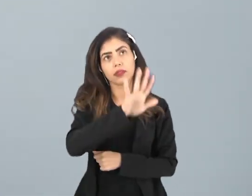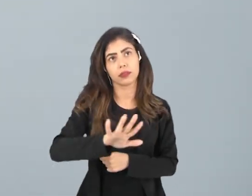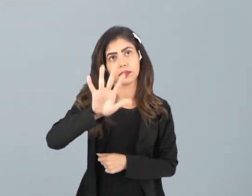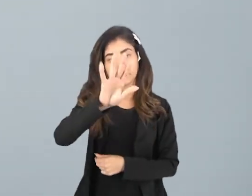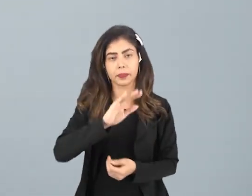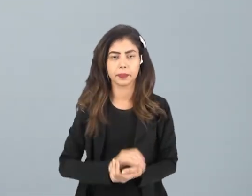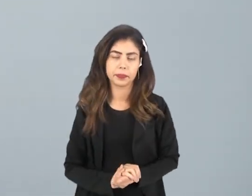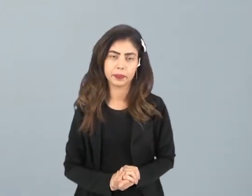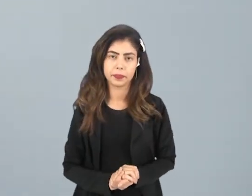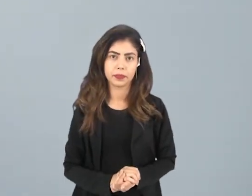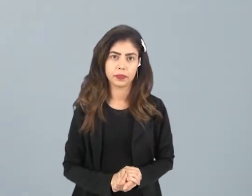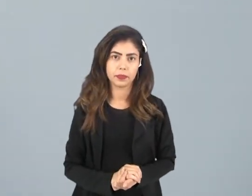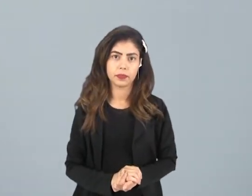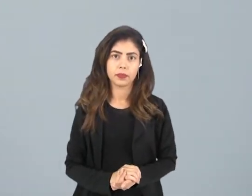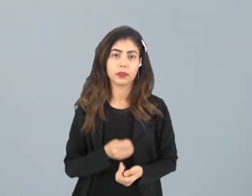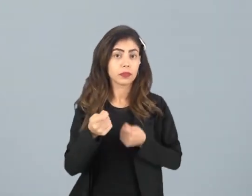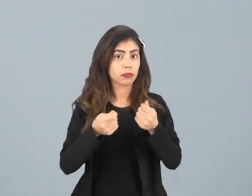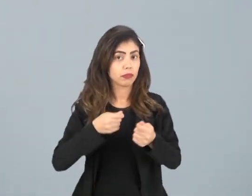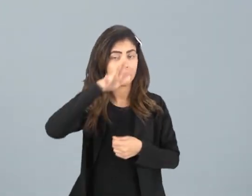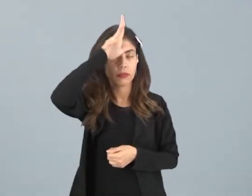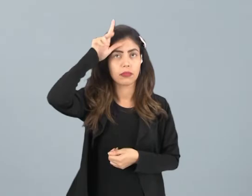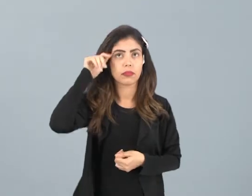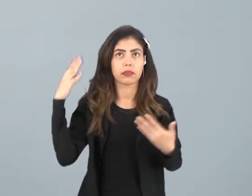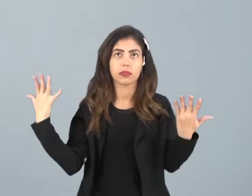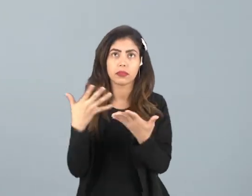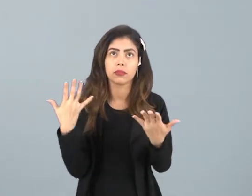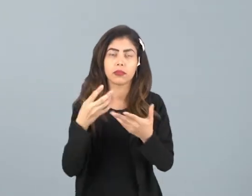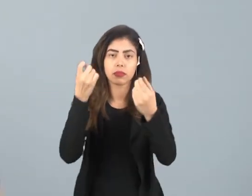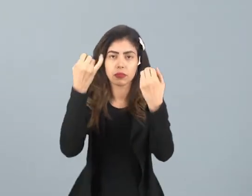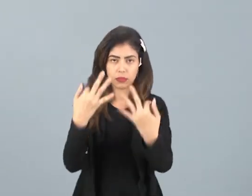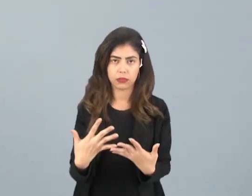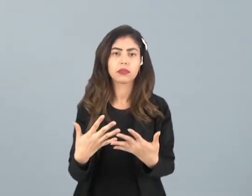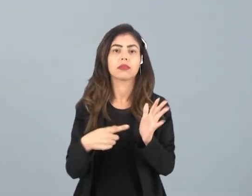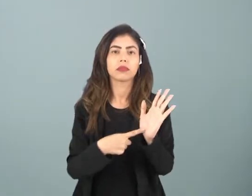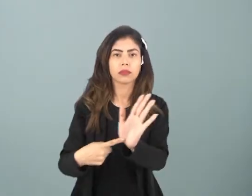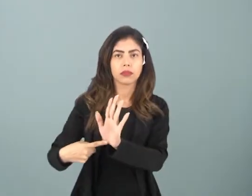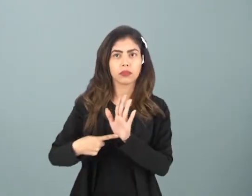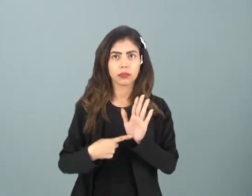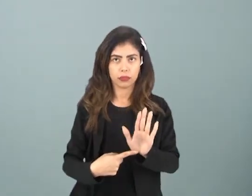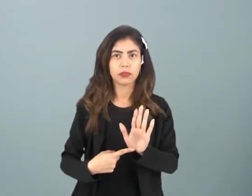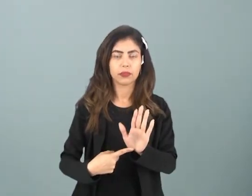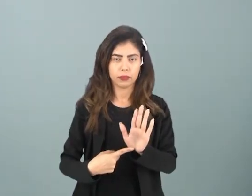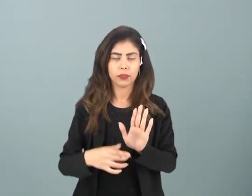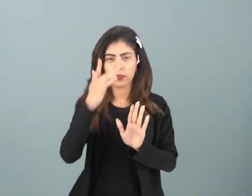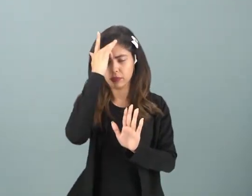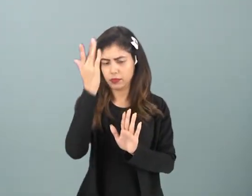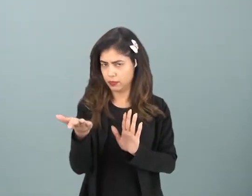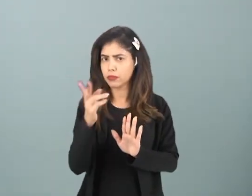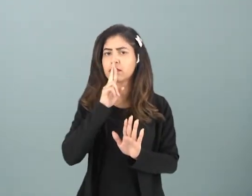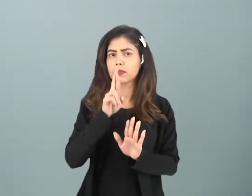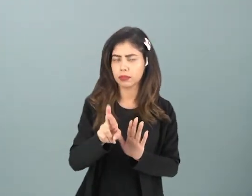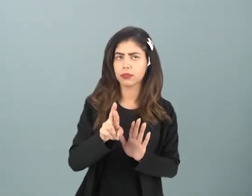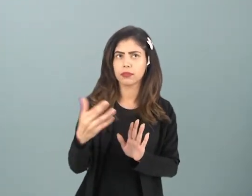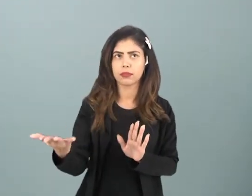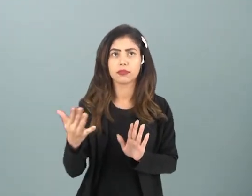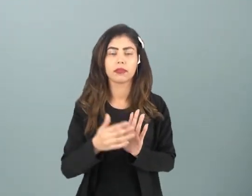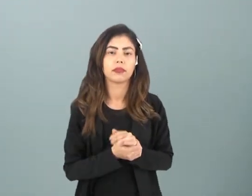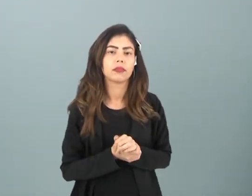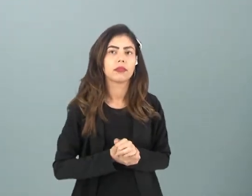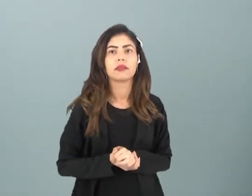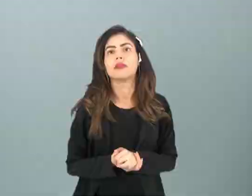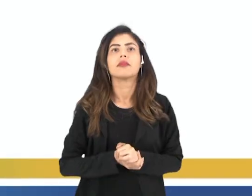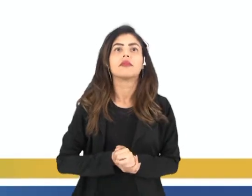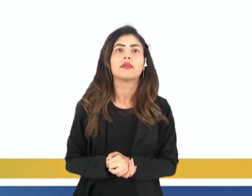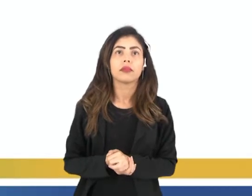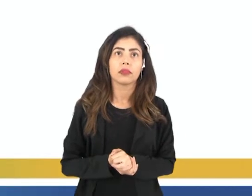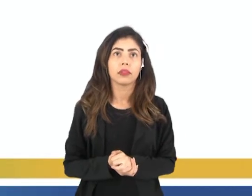os aspectos do bioma da Amazônia, vamos então para a questão. Fica bem atento que ela tá fácil de você responder, tá certo? Então, presta